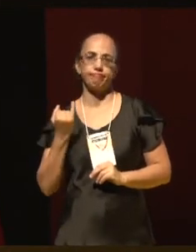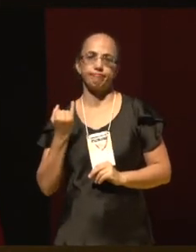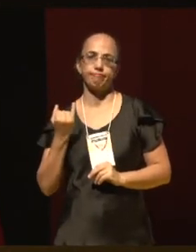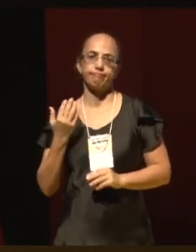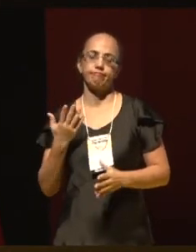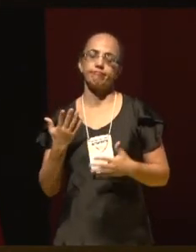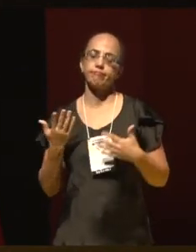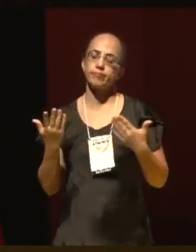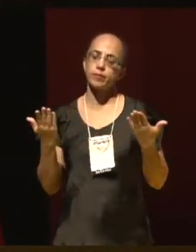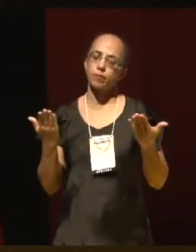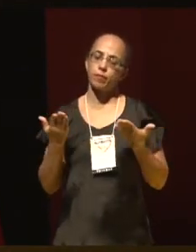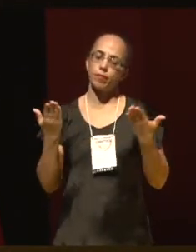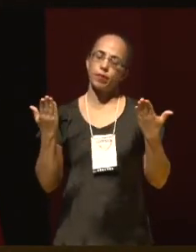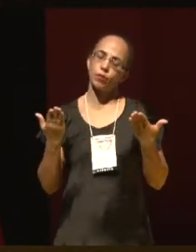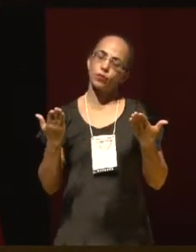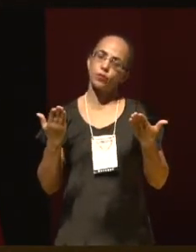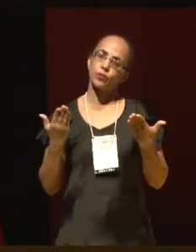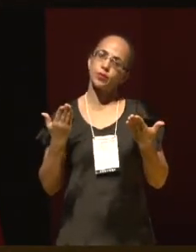Agora, por quê?